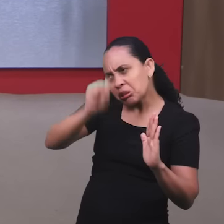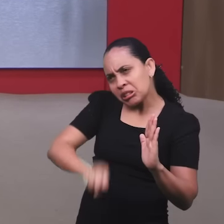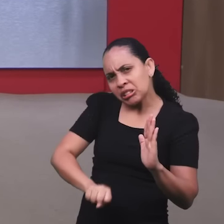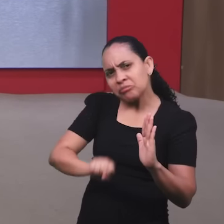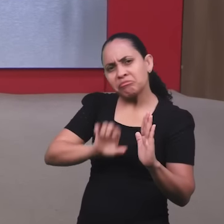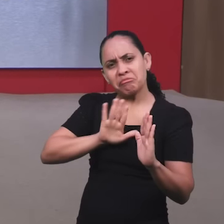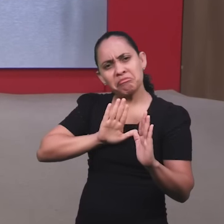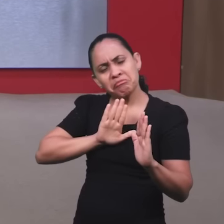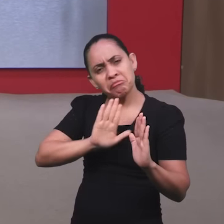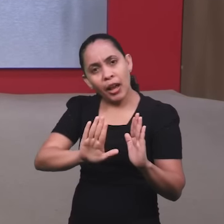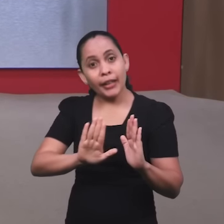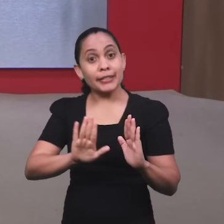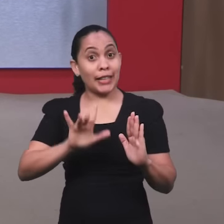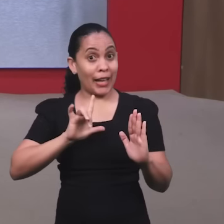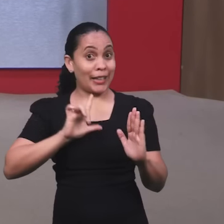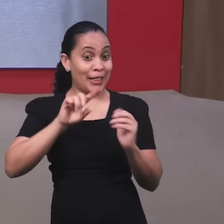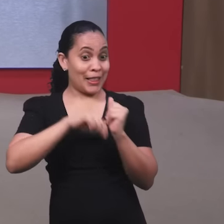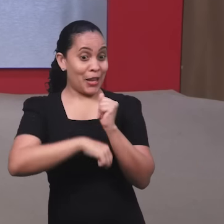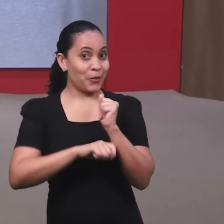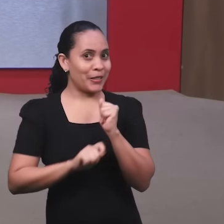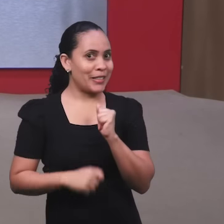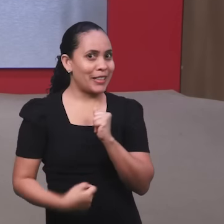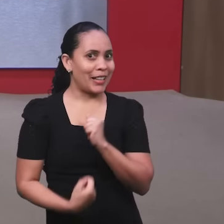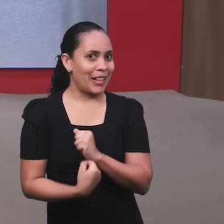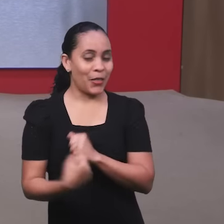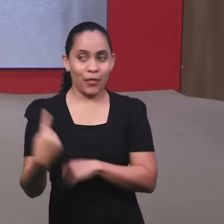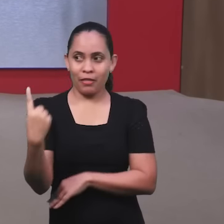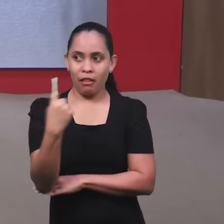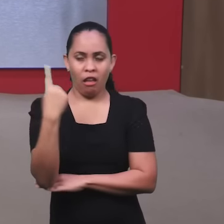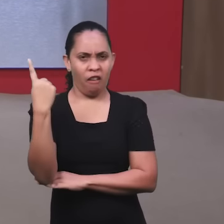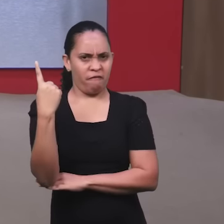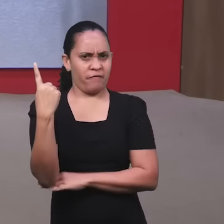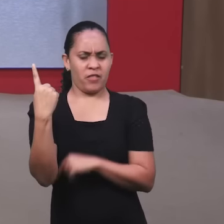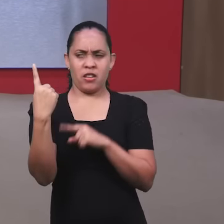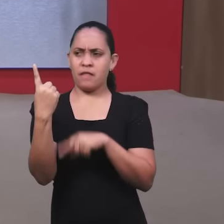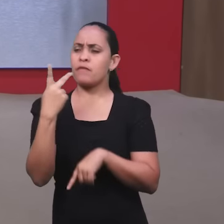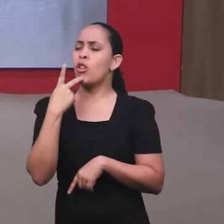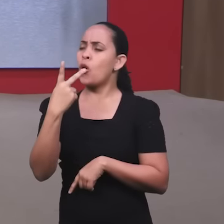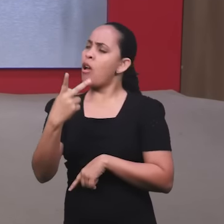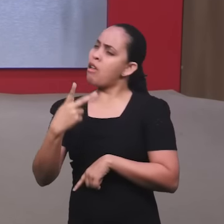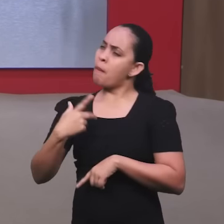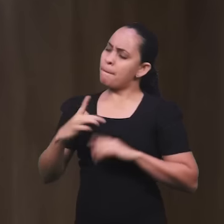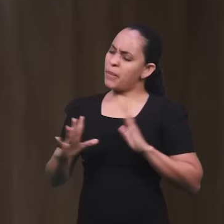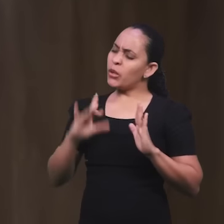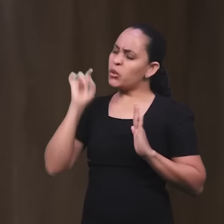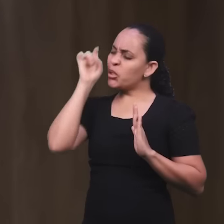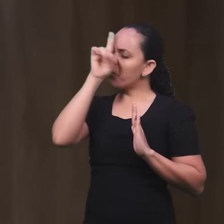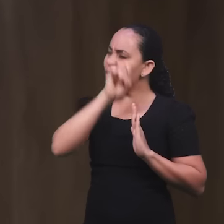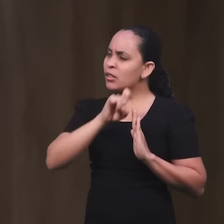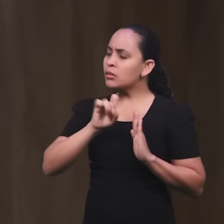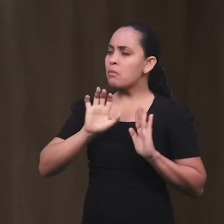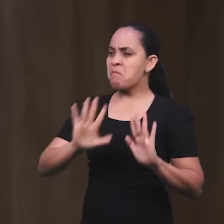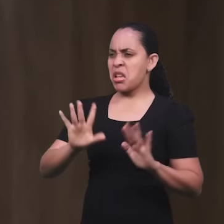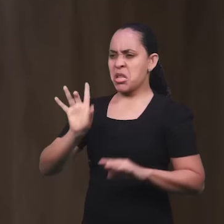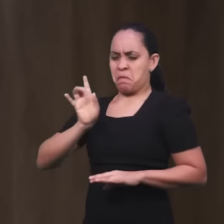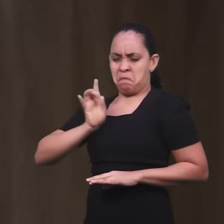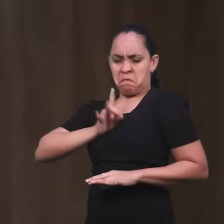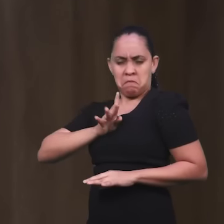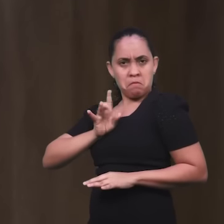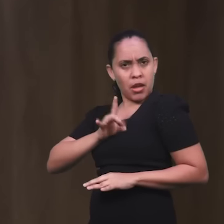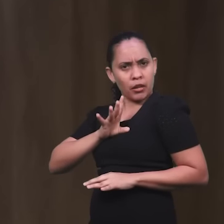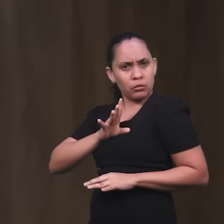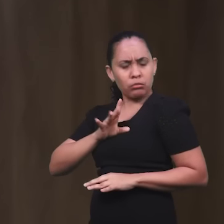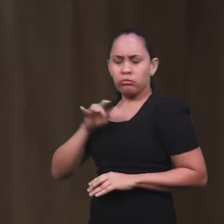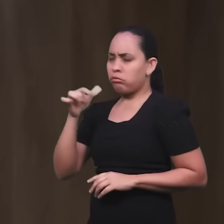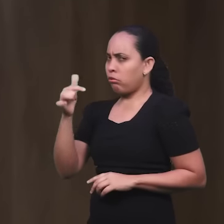aqui está o mistério, ele não temeria mal algum. Quando Davi fala, e hoje